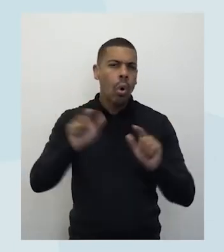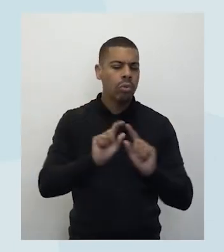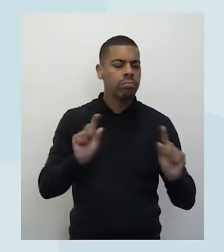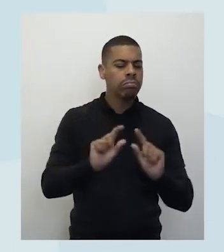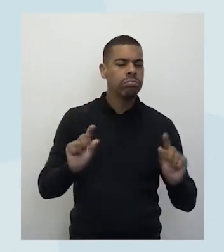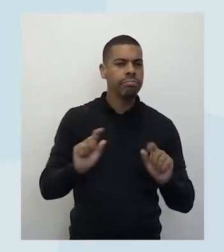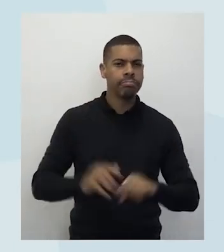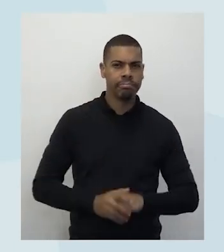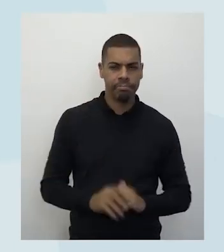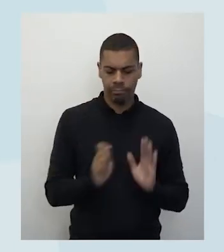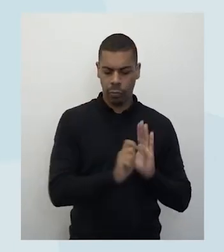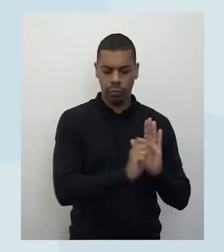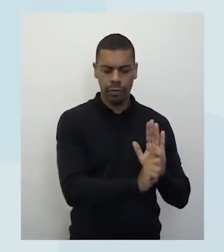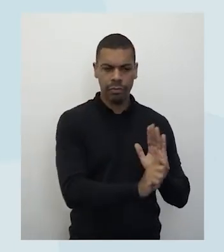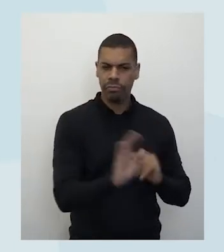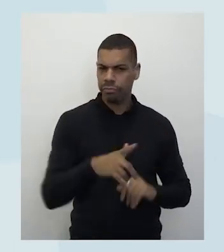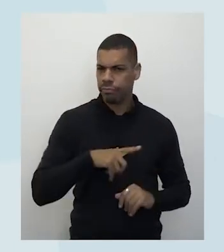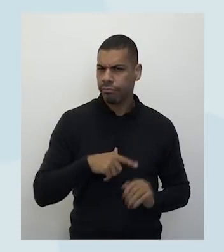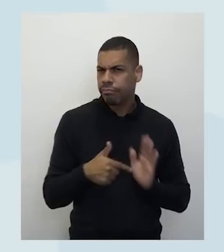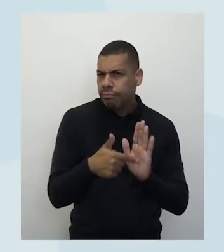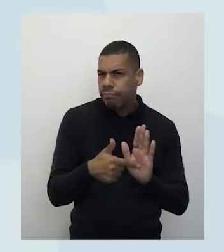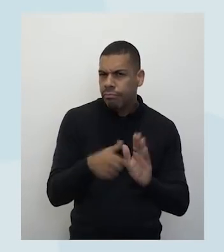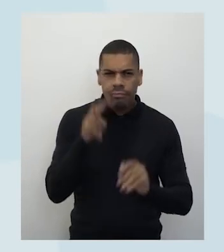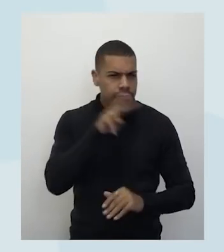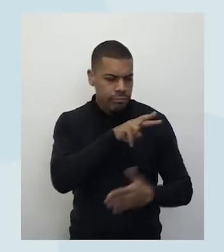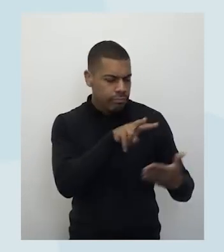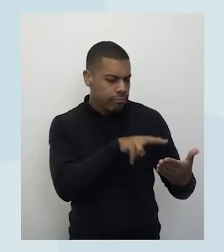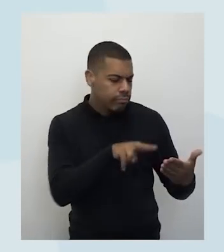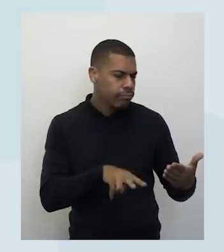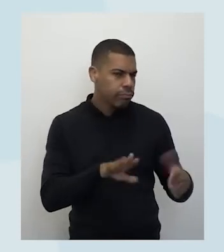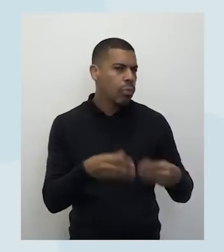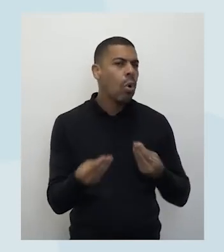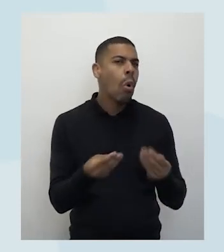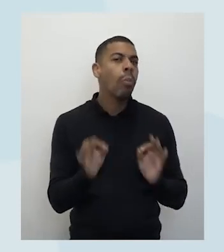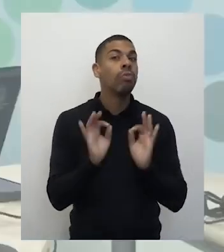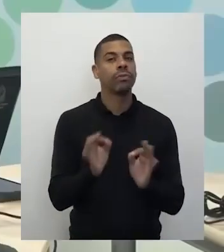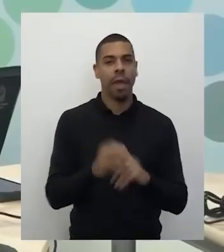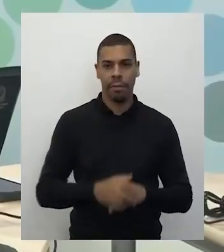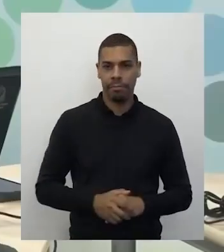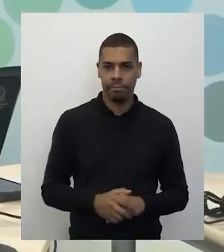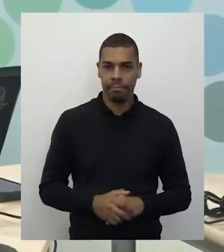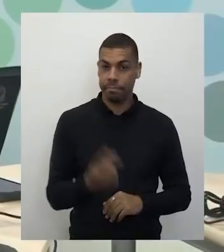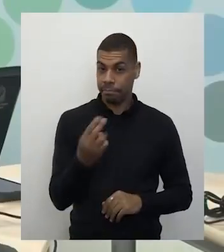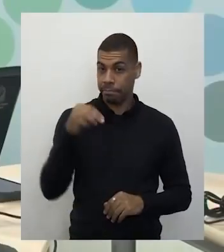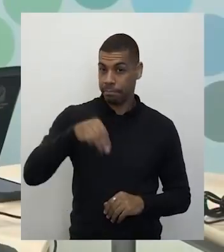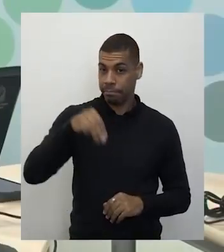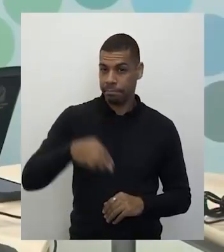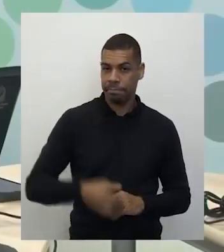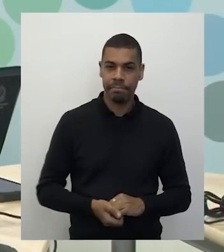da vida aí. Responde aí para mim se você já ouviu e qual é a forma correta. 2 minutinhos.